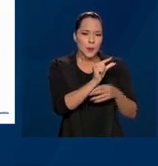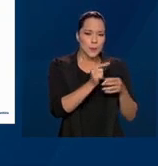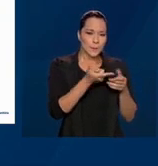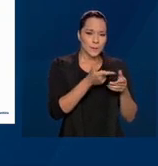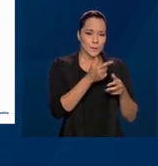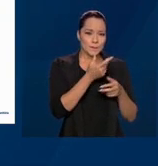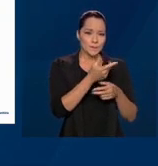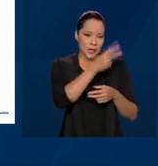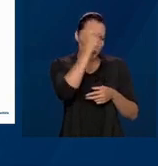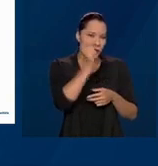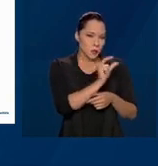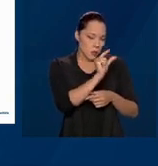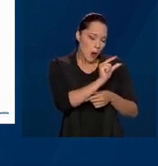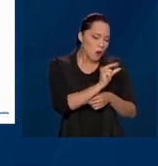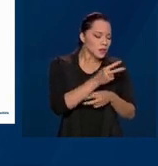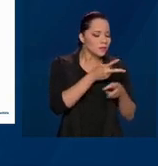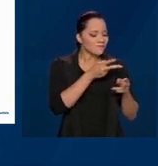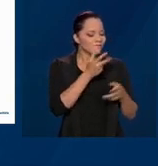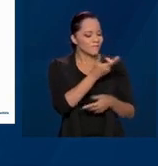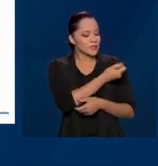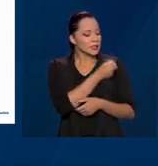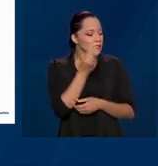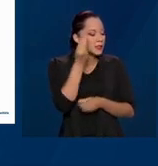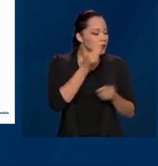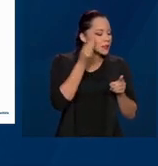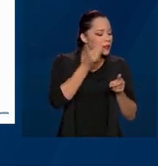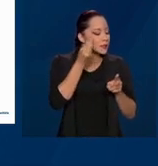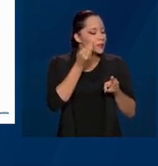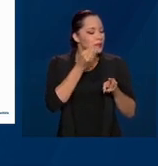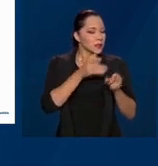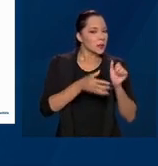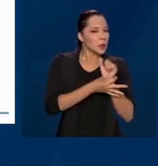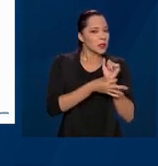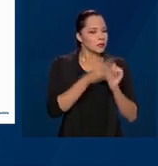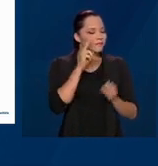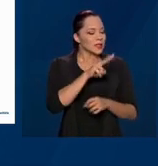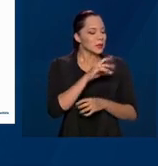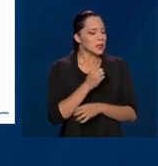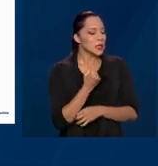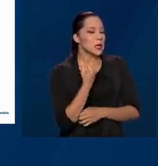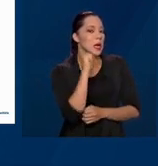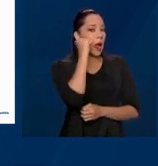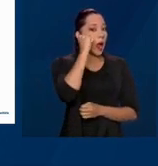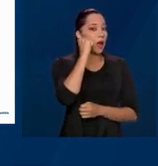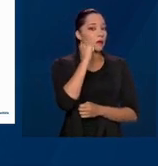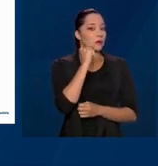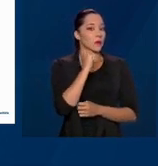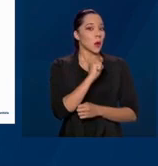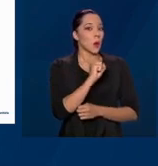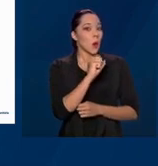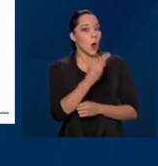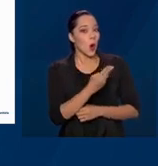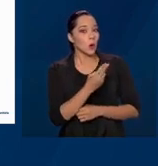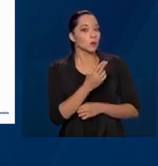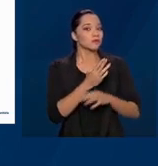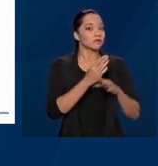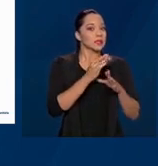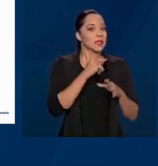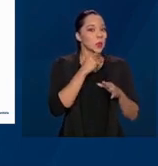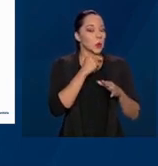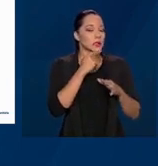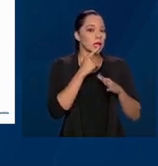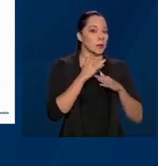participantes, verifica se tem alguma questão de segurança grave que já impede o avanço da